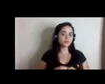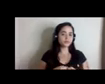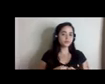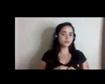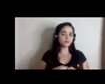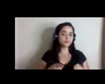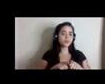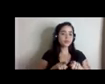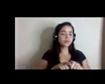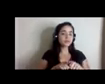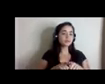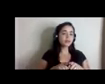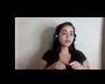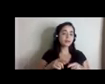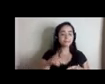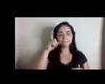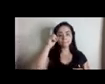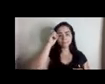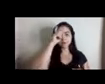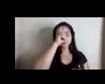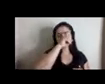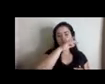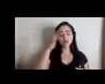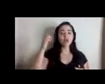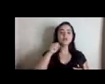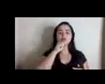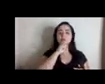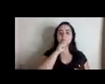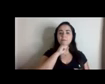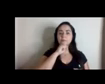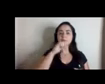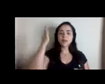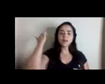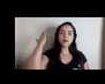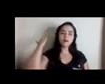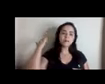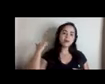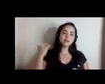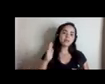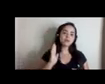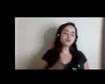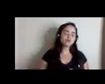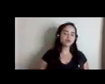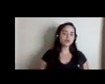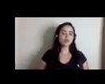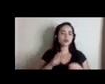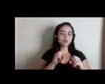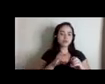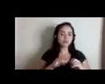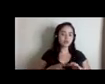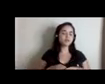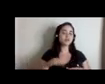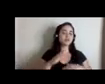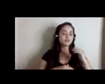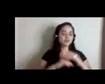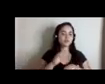velhos dilemas da educação em razão de uma educação profissional tecnológica que conserve os